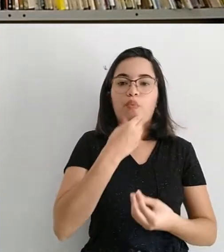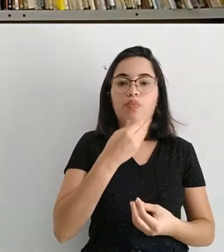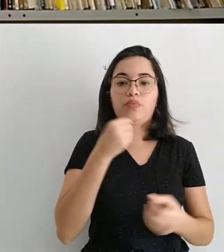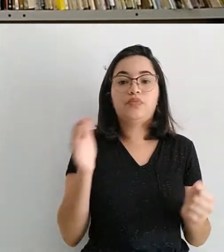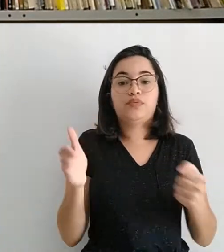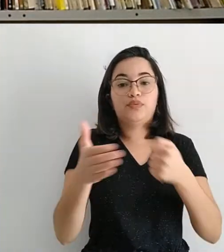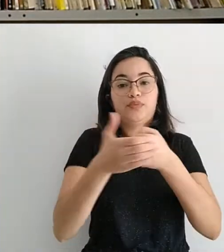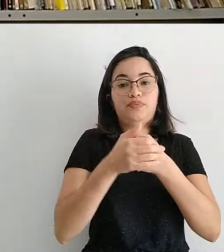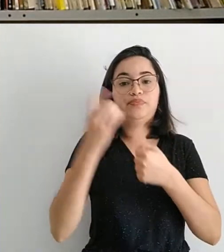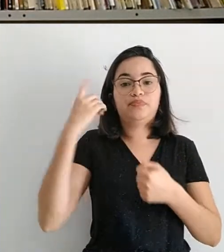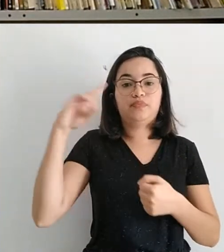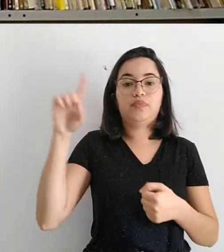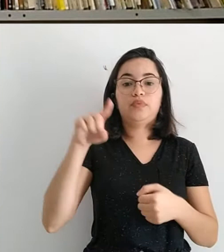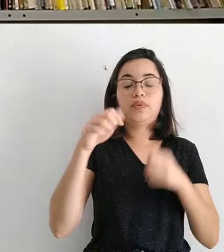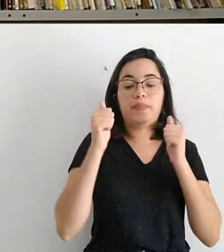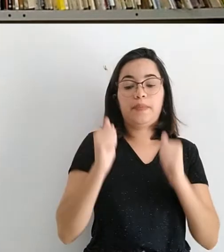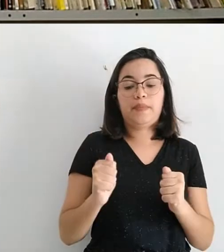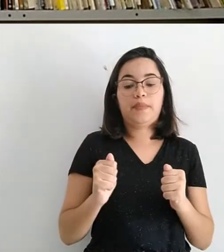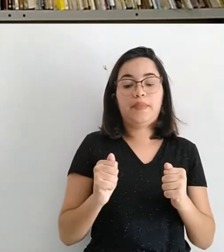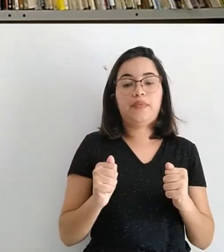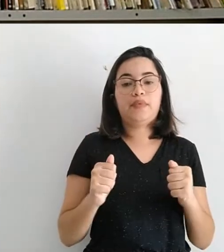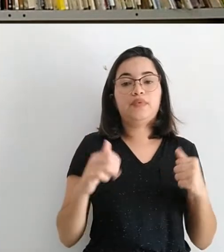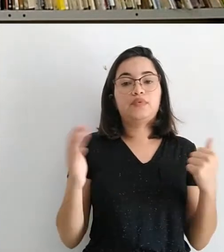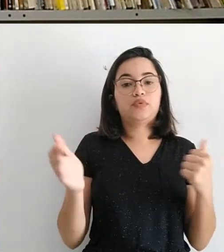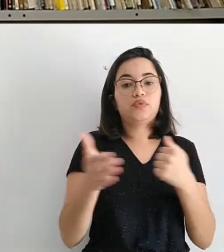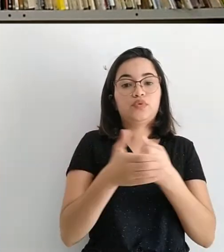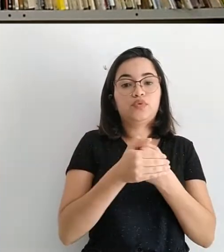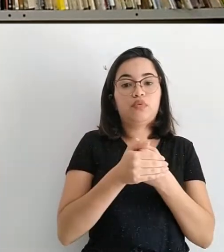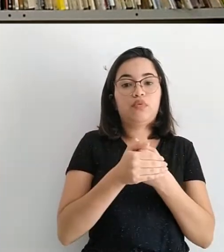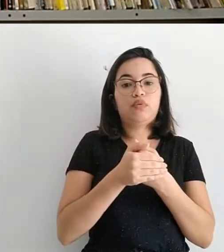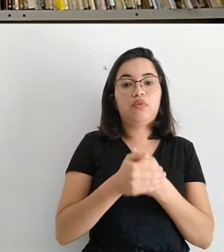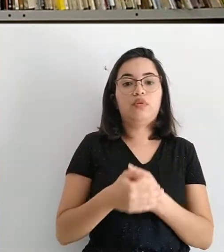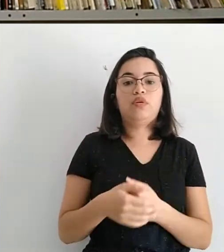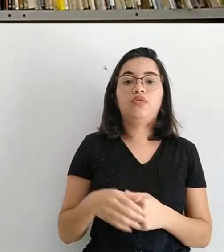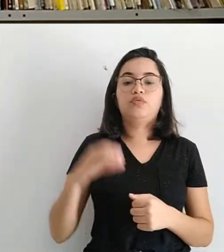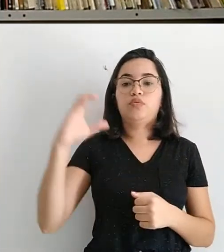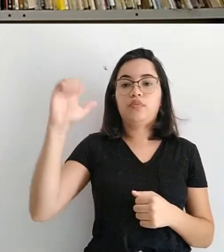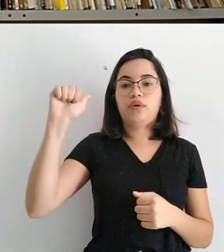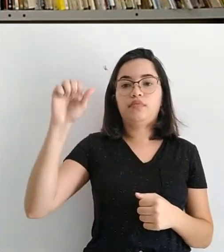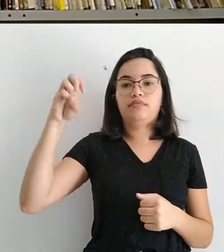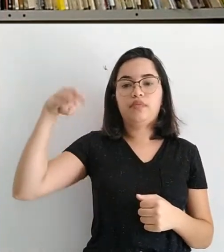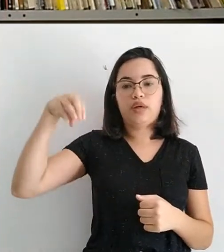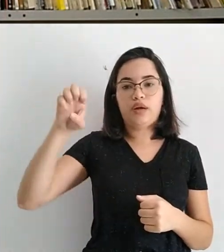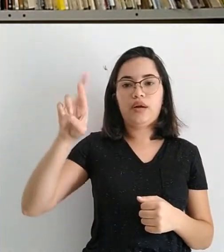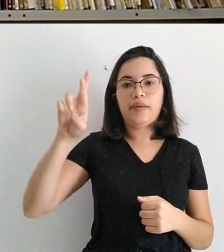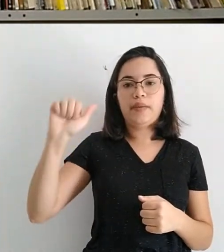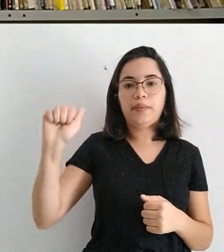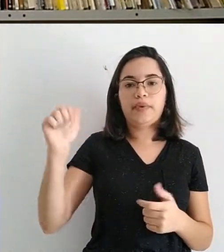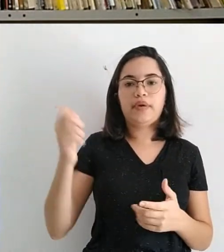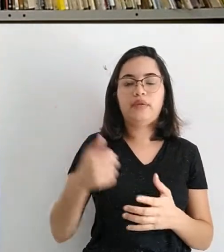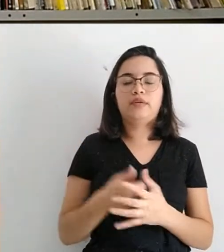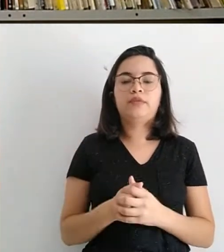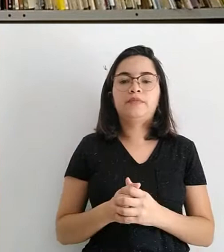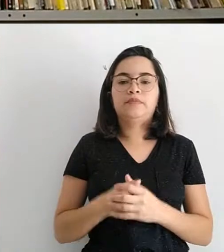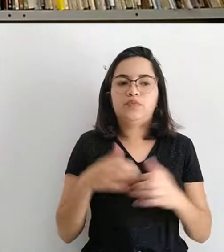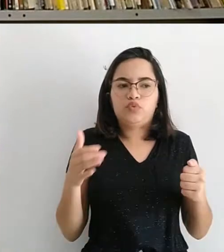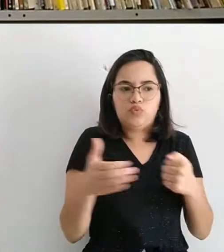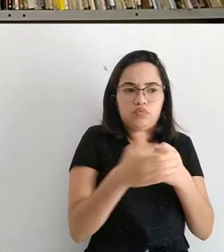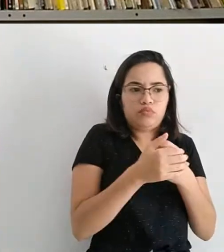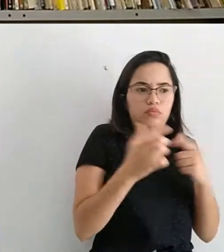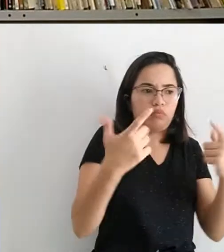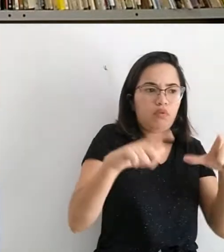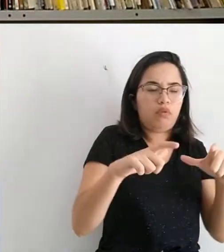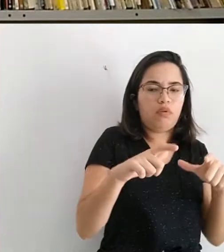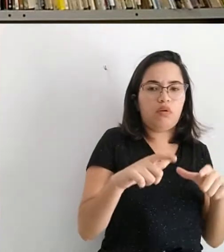Deus. Você pode se esconder de uma câmera, se disfarçar num lugar